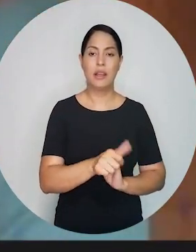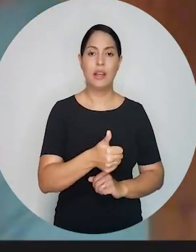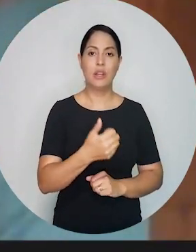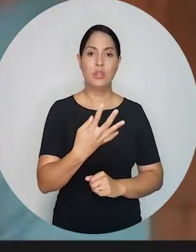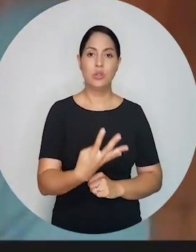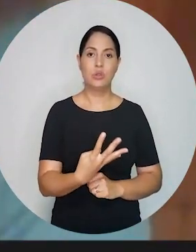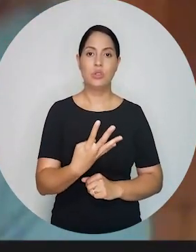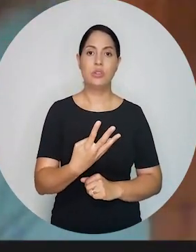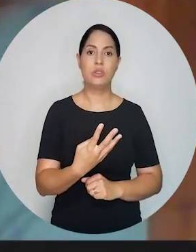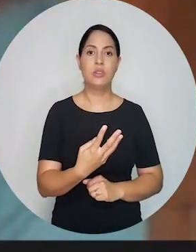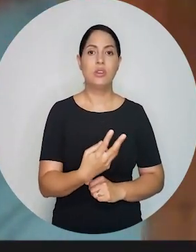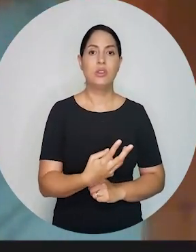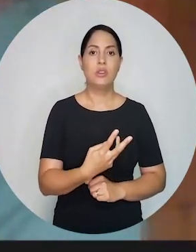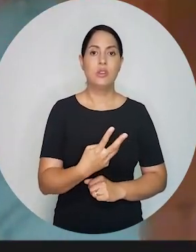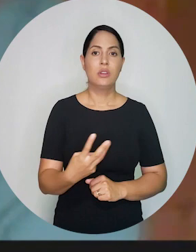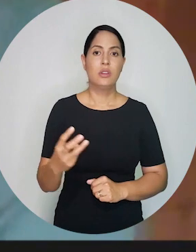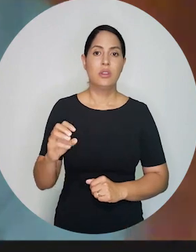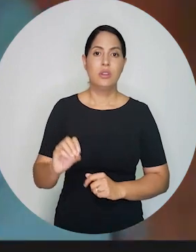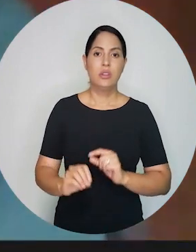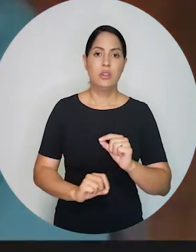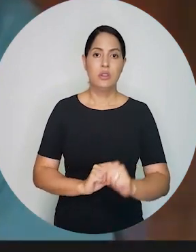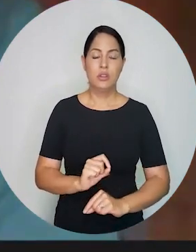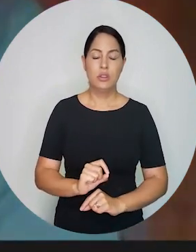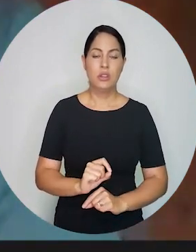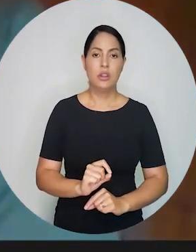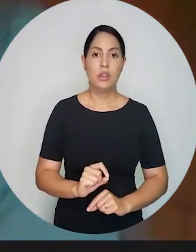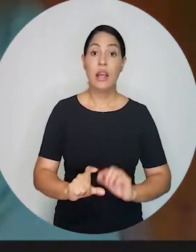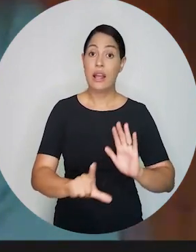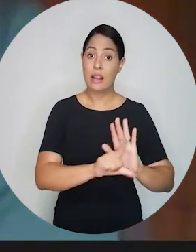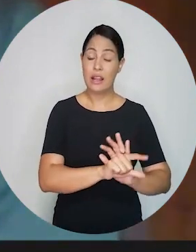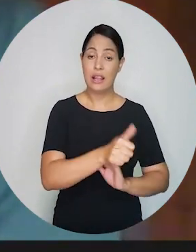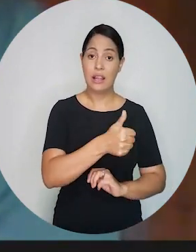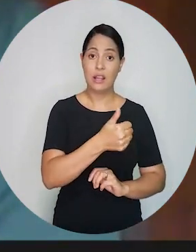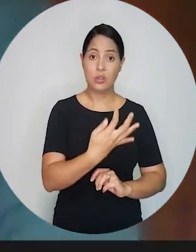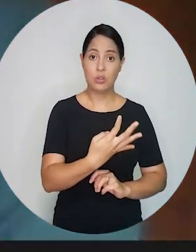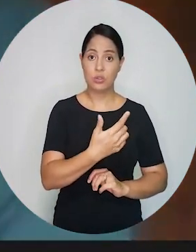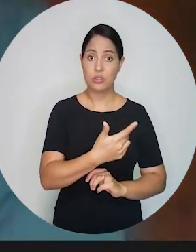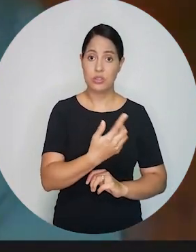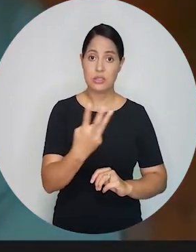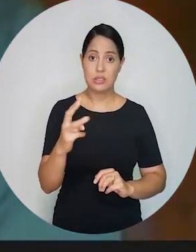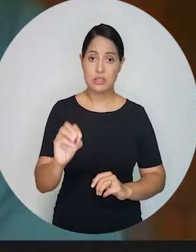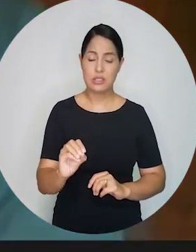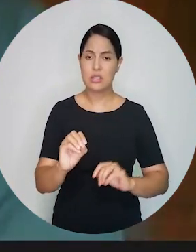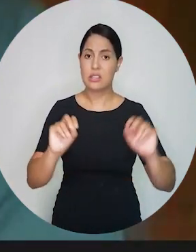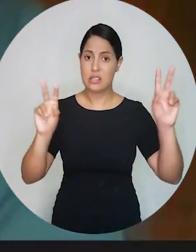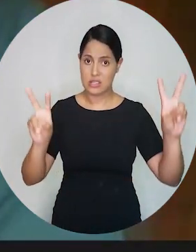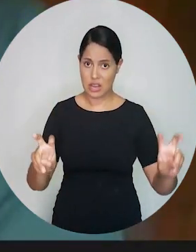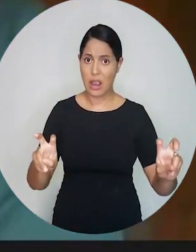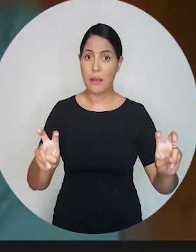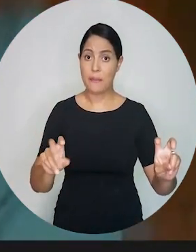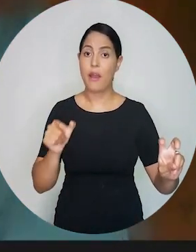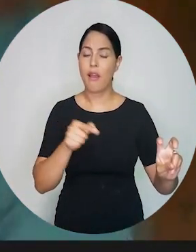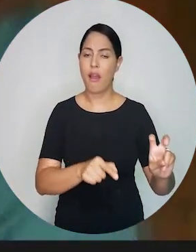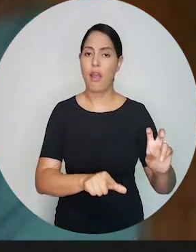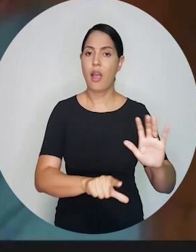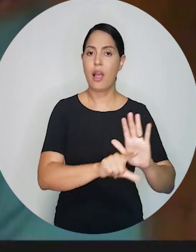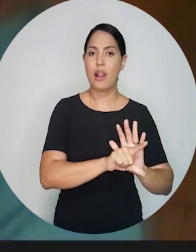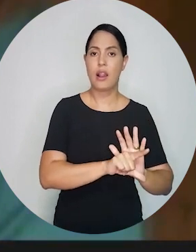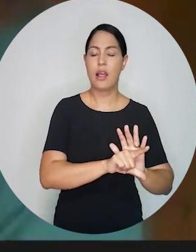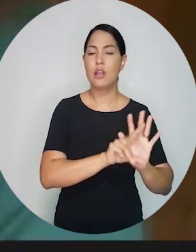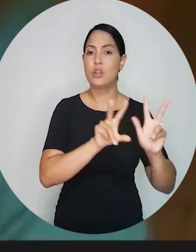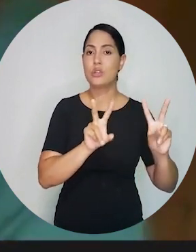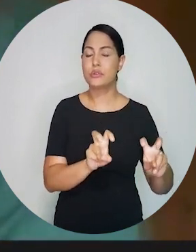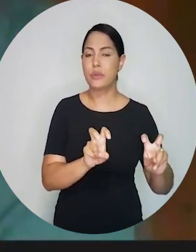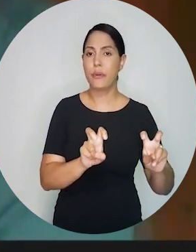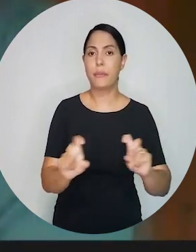falar seria sobre os efeitos da Lei 14.230 na inelegibilidade. A Lei